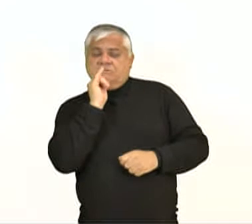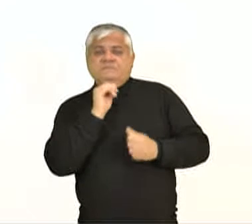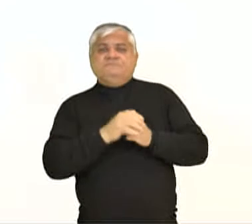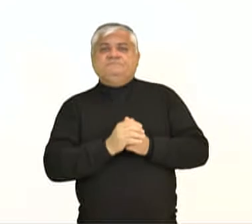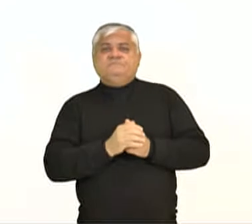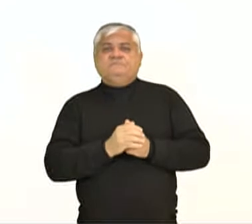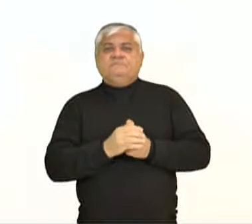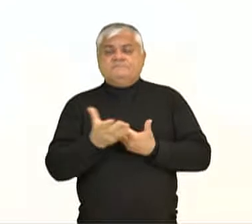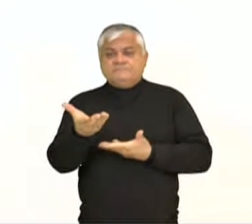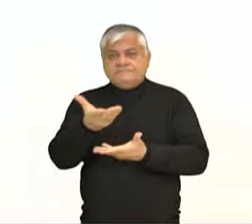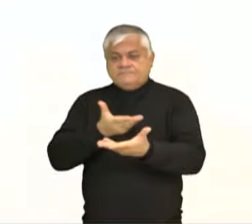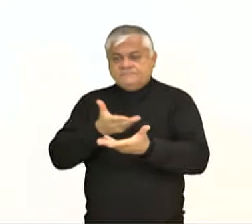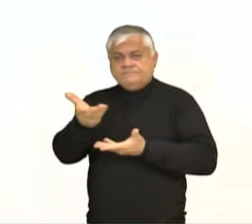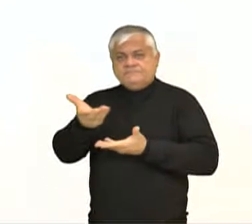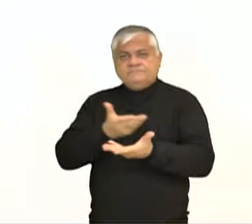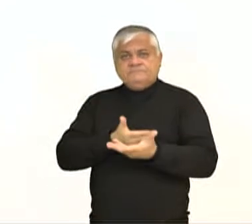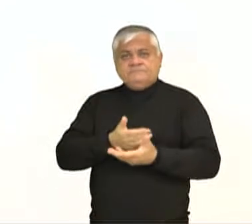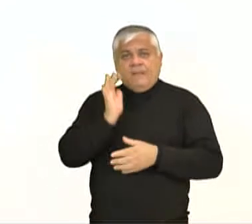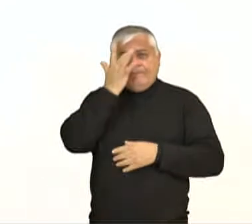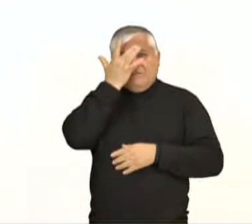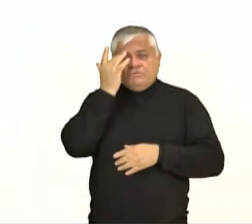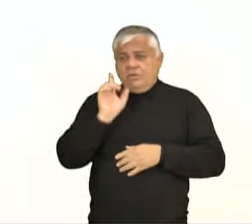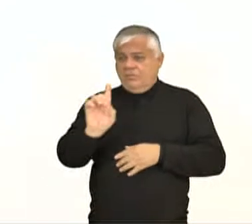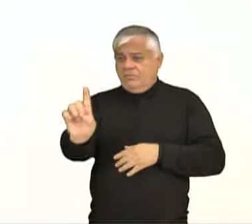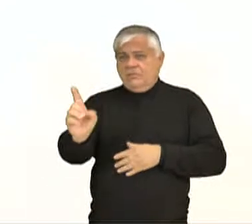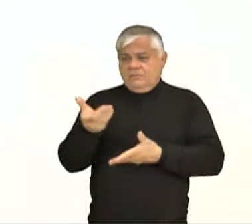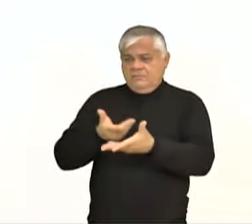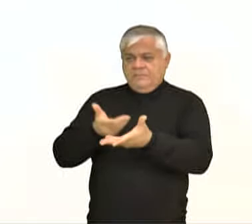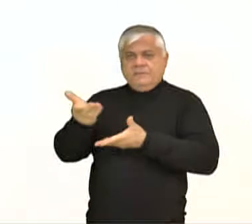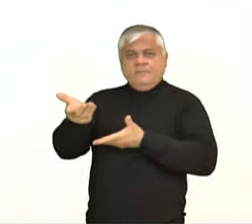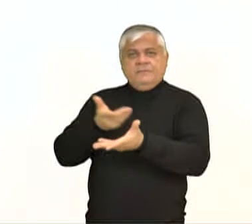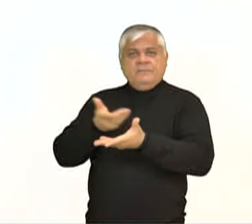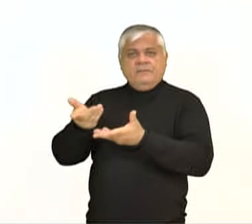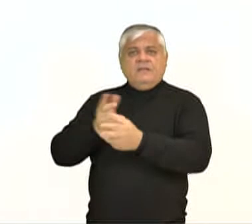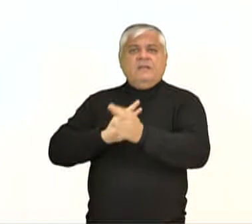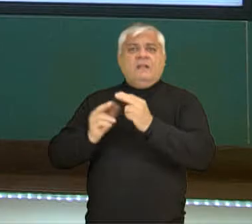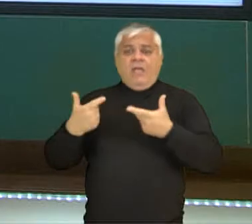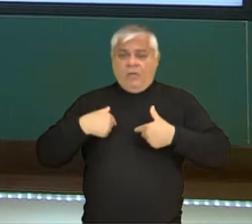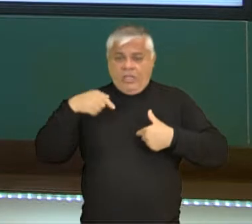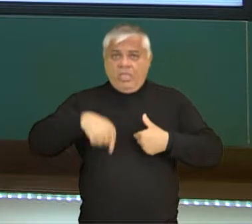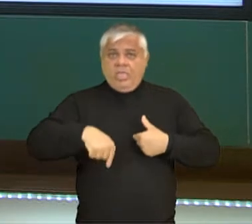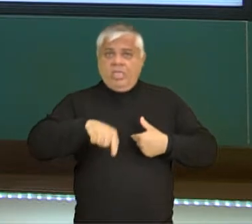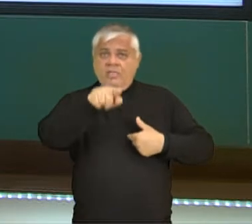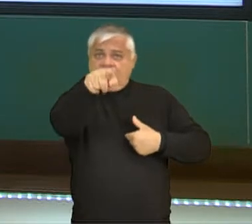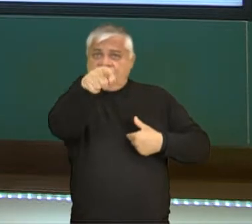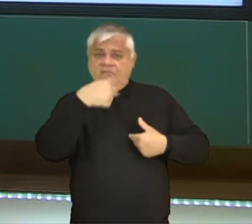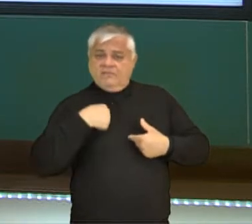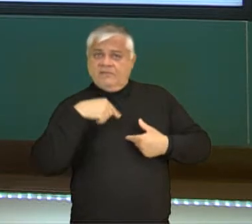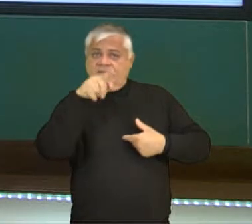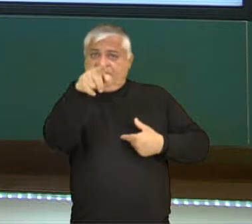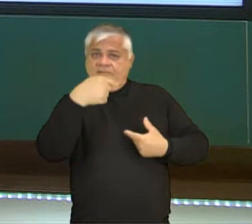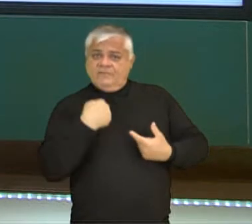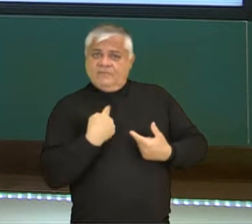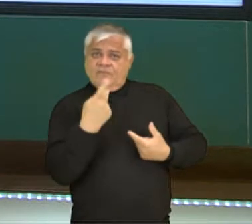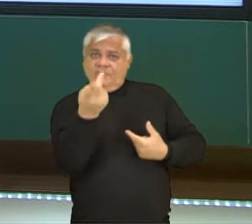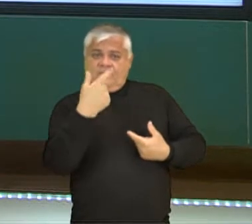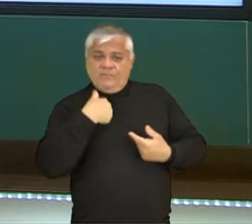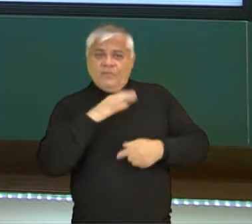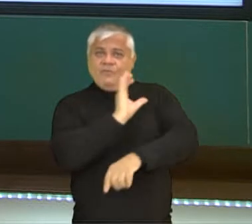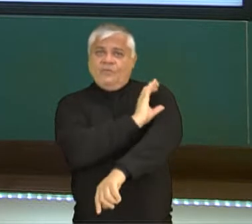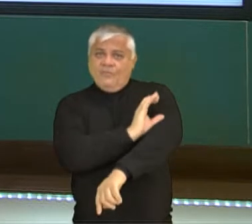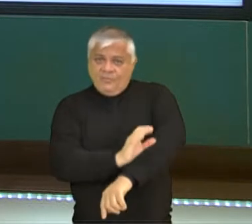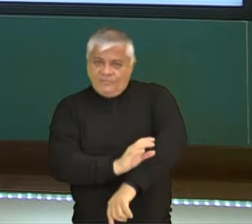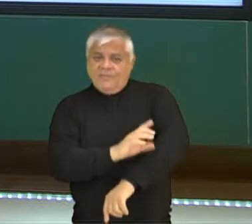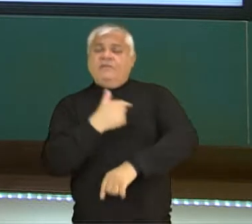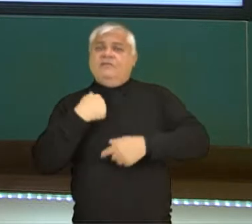da interação entre dois seres, né? Dessa relação, por exemplo, que nós estamos estabelecendo agora, né? Então, o meu comportamento